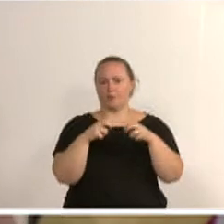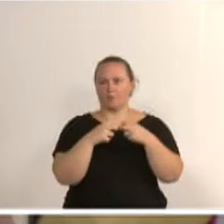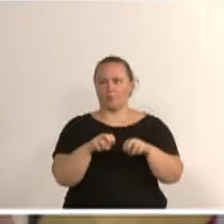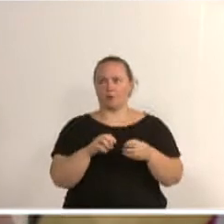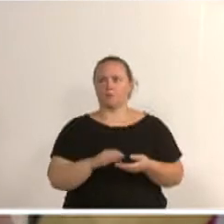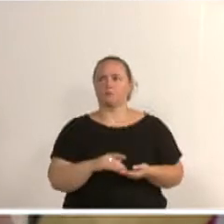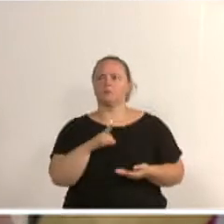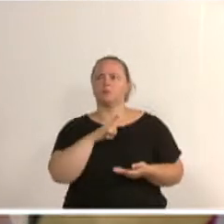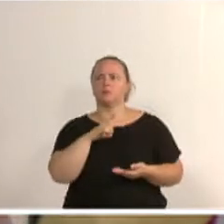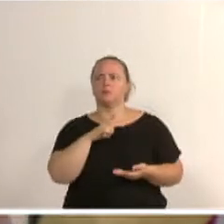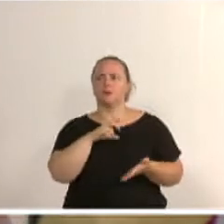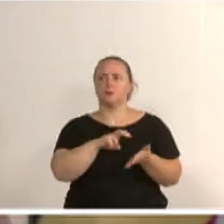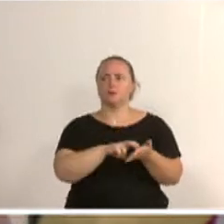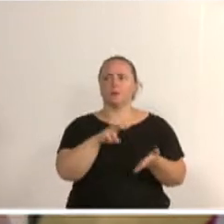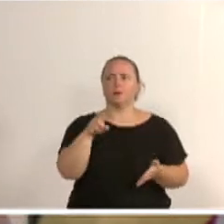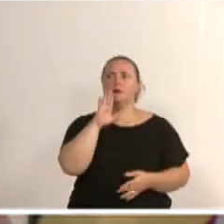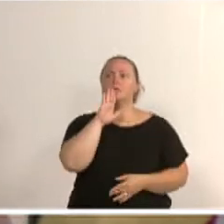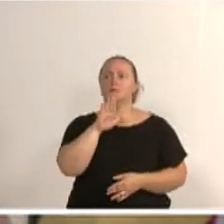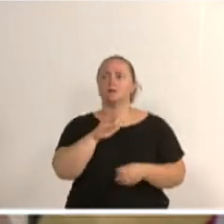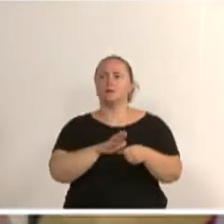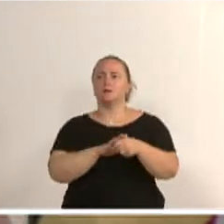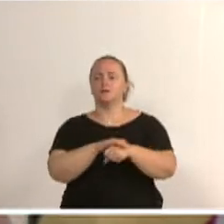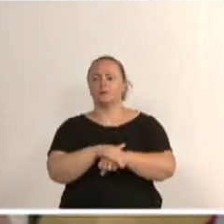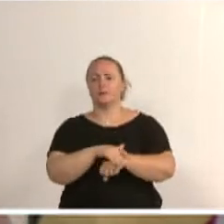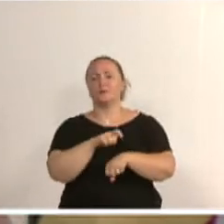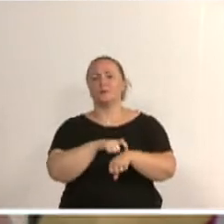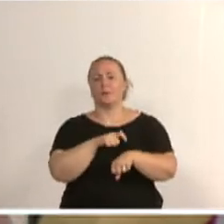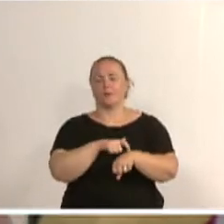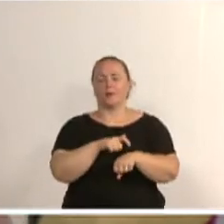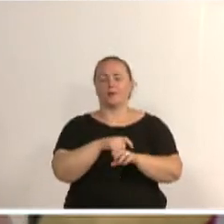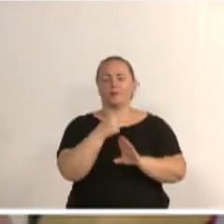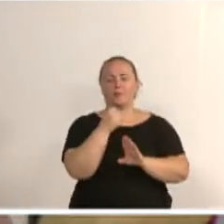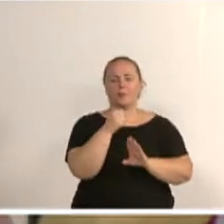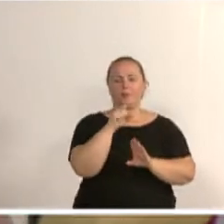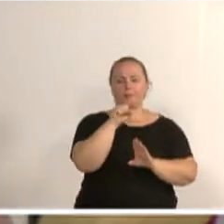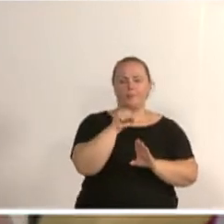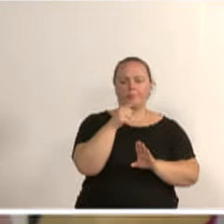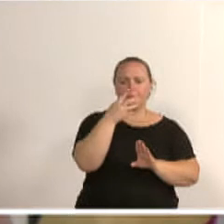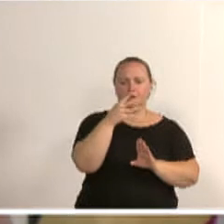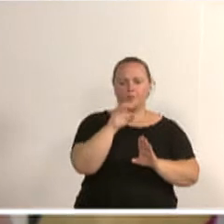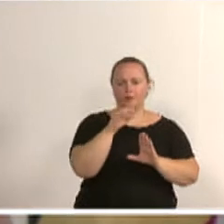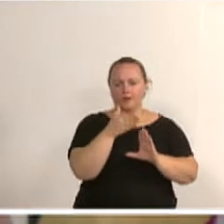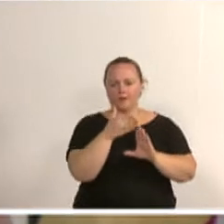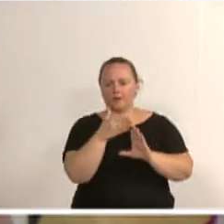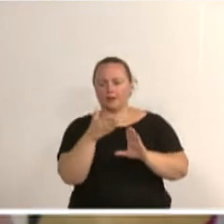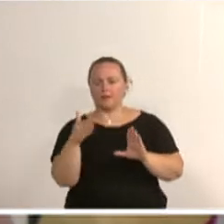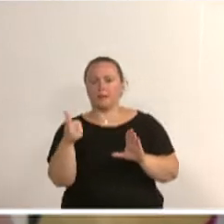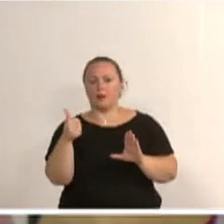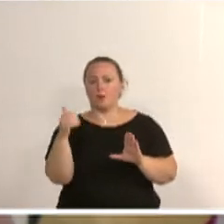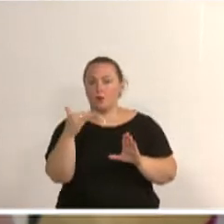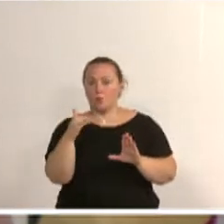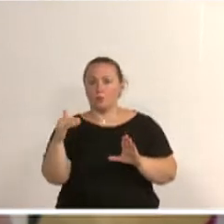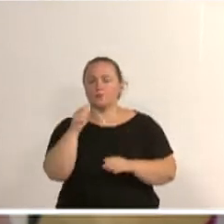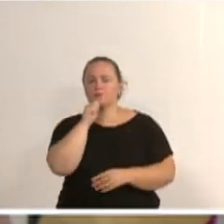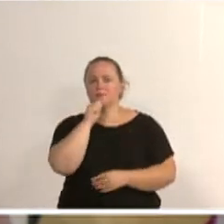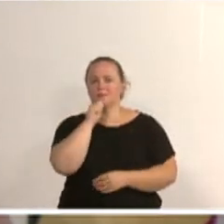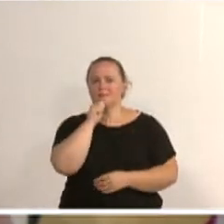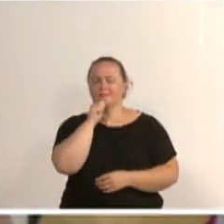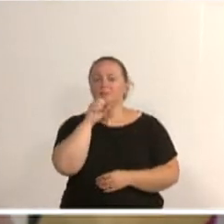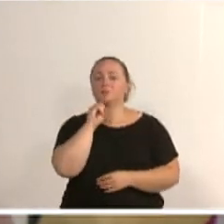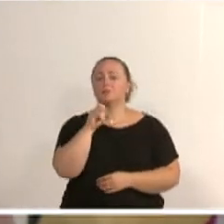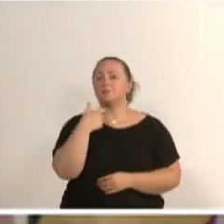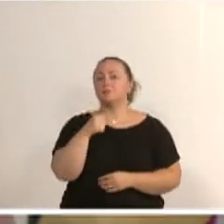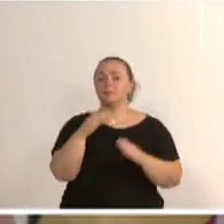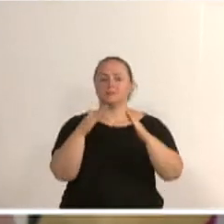lacunas de manhã, de tarde e de noite em aberta, das 8h40 até as 11h30 da manhã não tem ônibus. Aí quem vai no